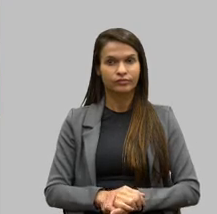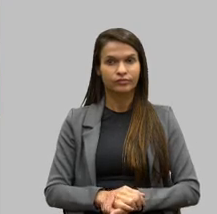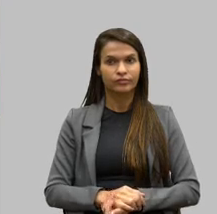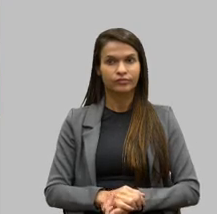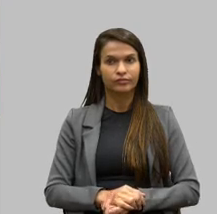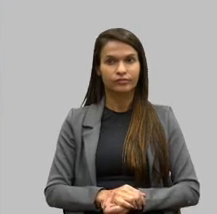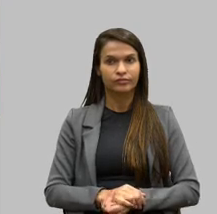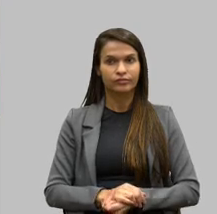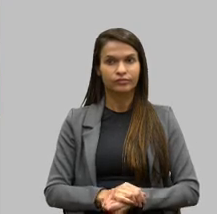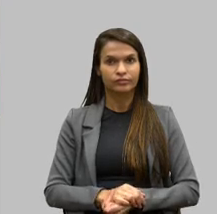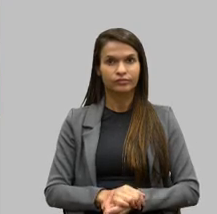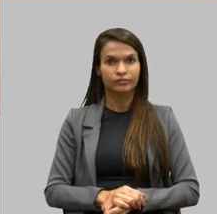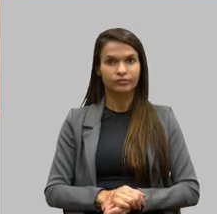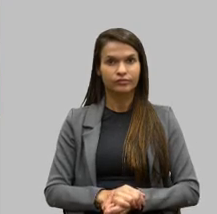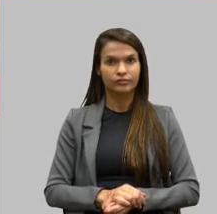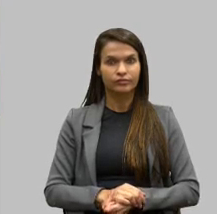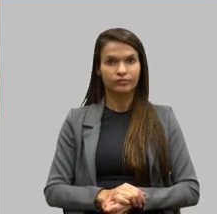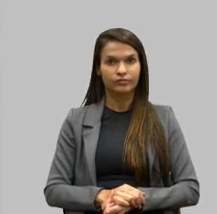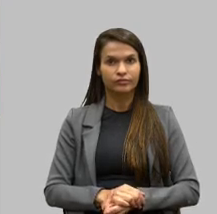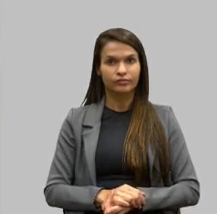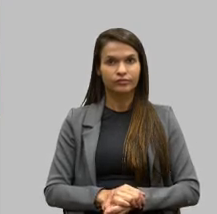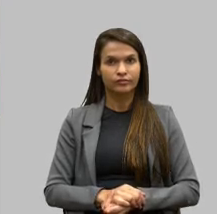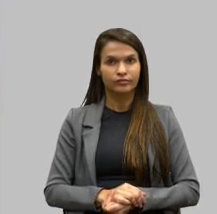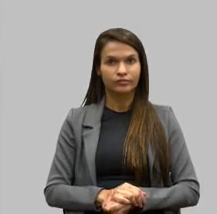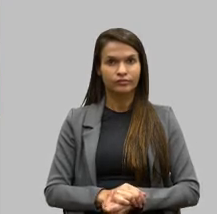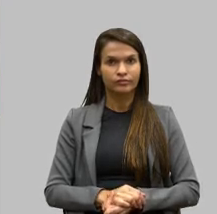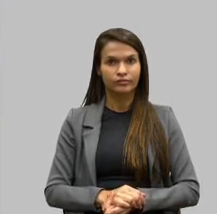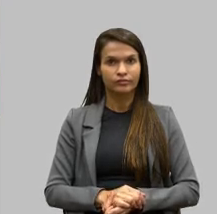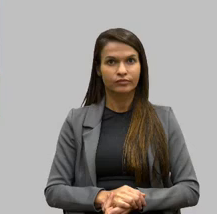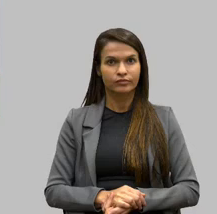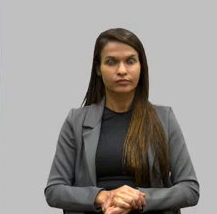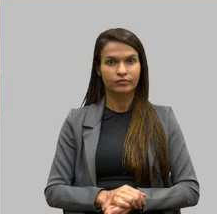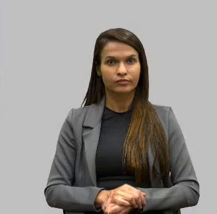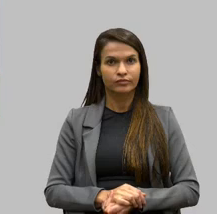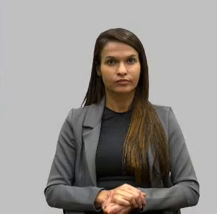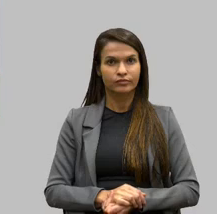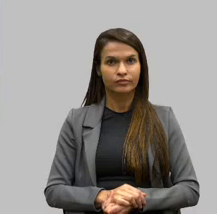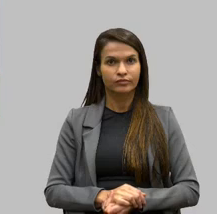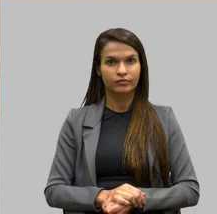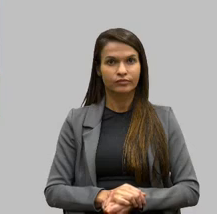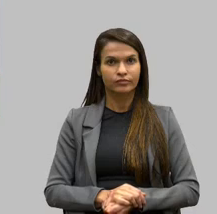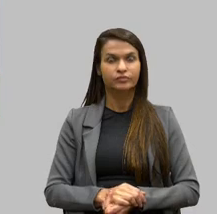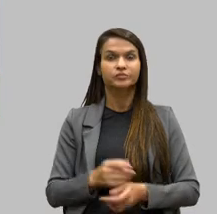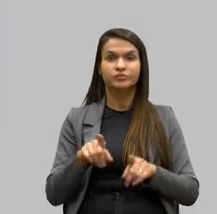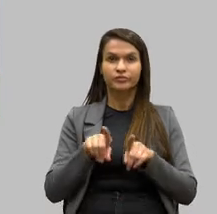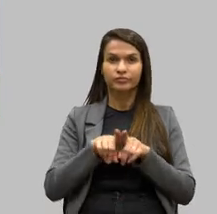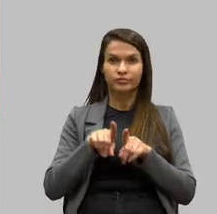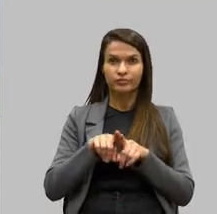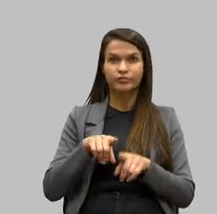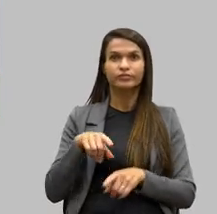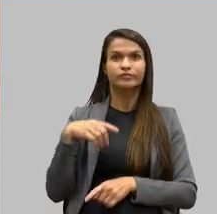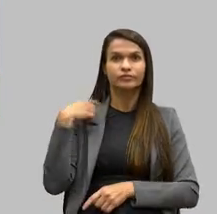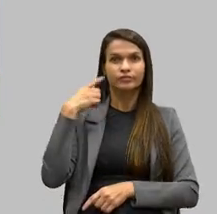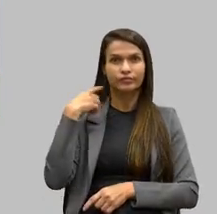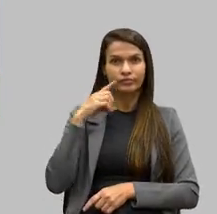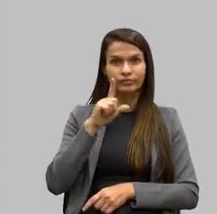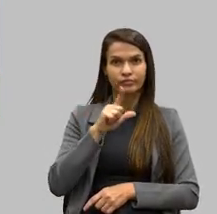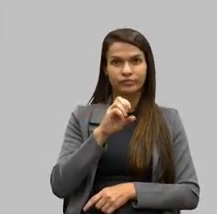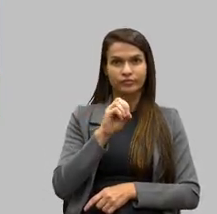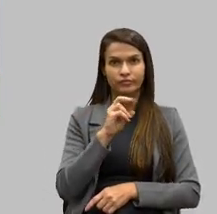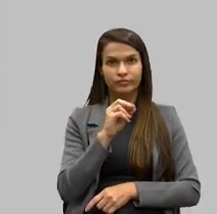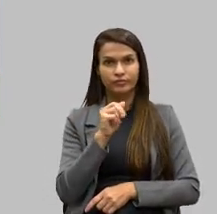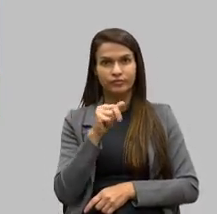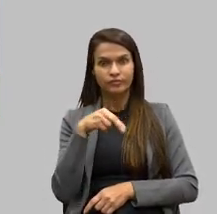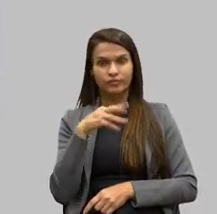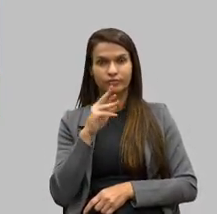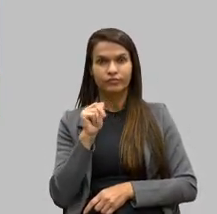Não, Amanda. Amanda. Amanda. não sei que não. Além da deputada Luhana, membro efetivo desta comissão